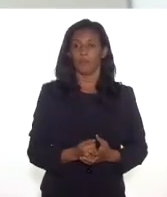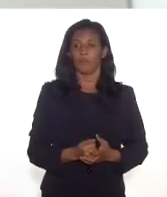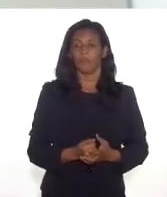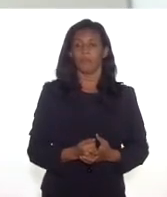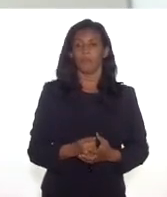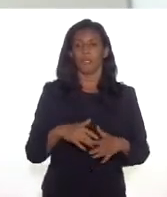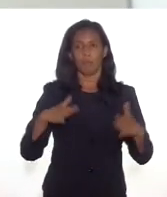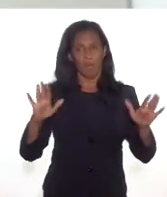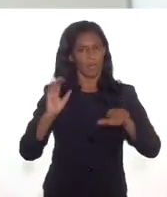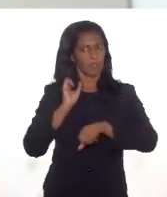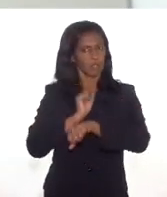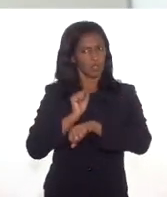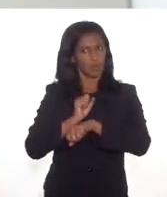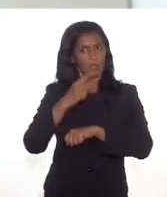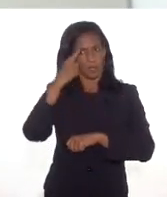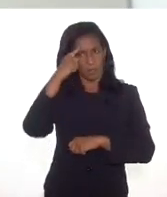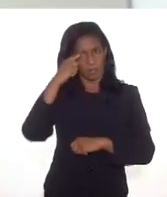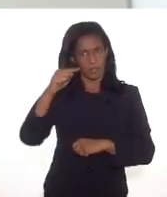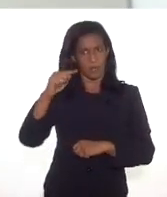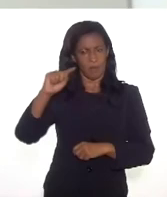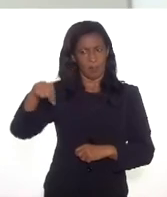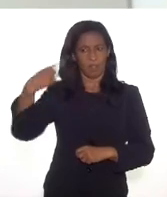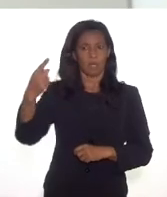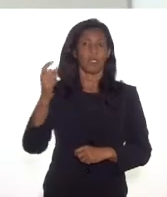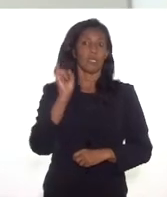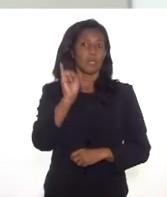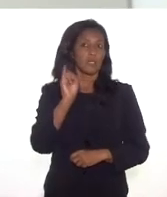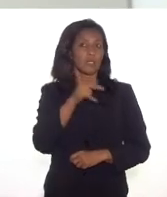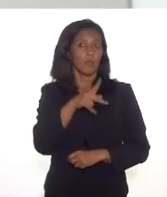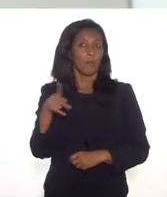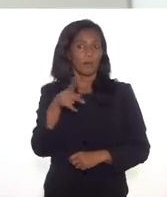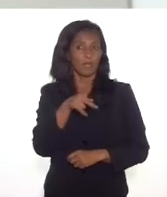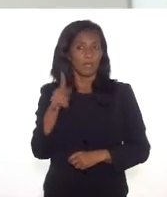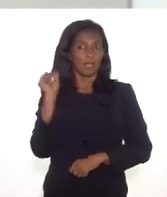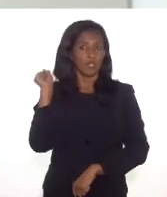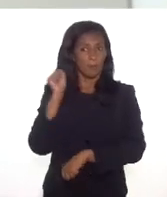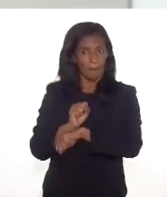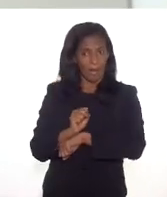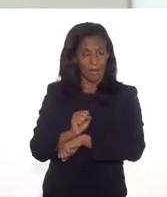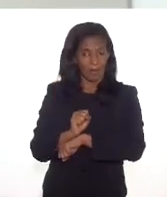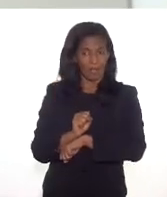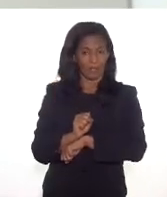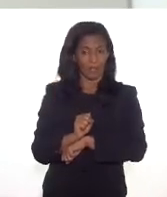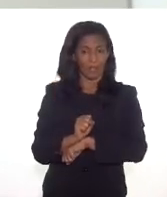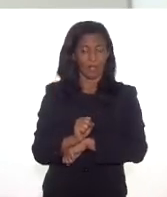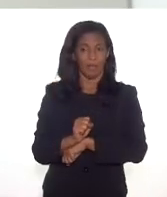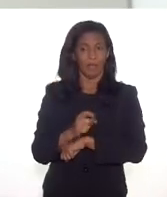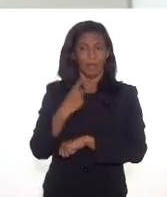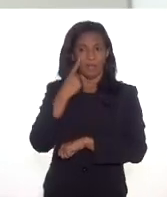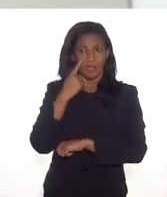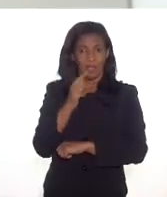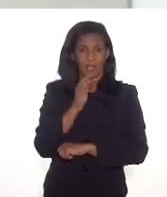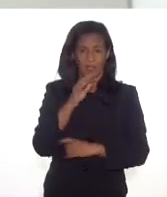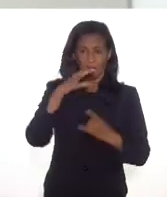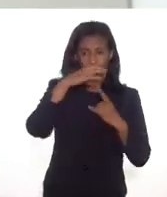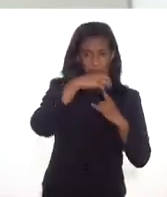que, nas próximas semanas, se o presidente da República parar de confrontar a China, a Fiocruz,